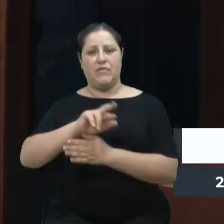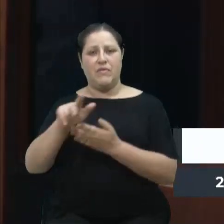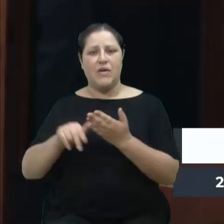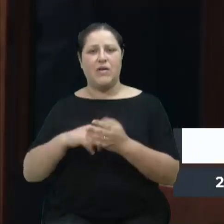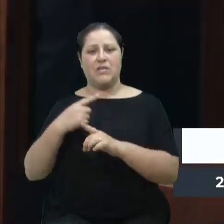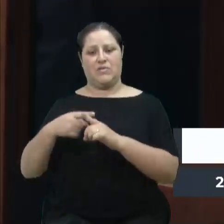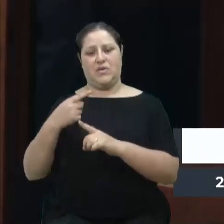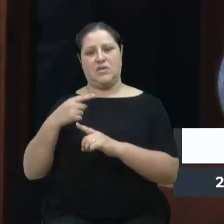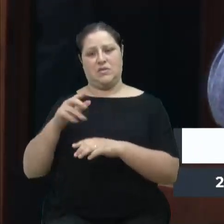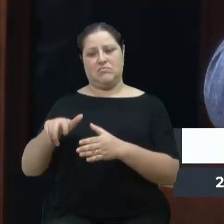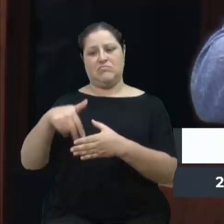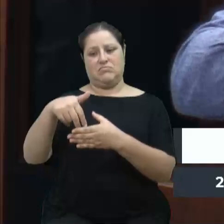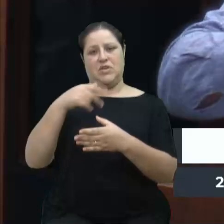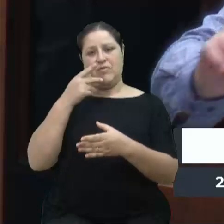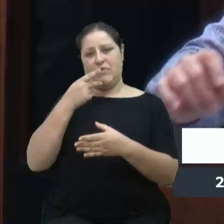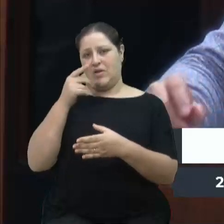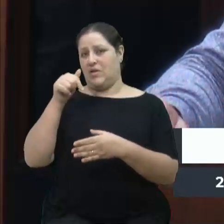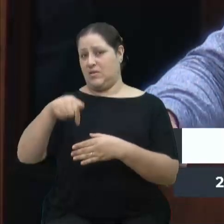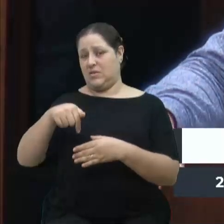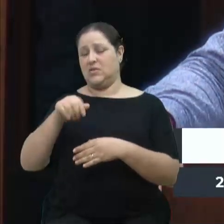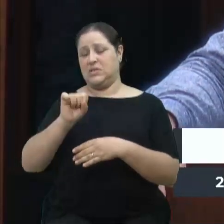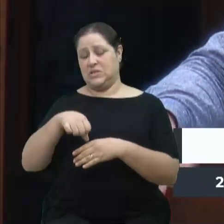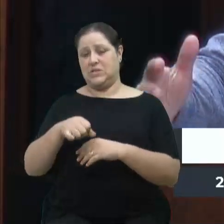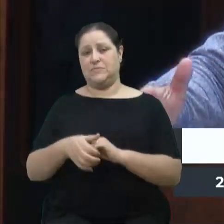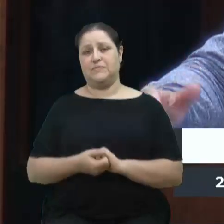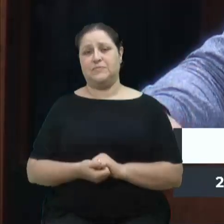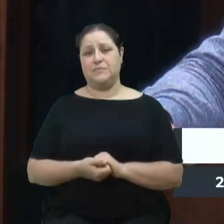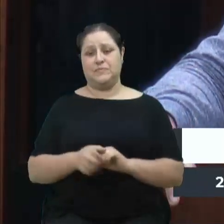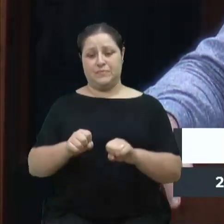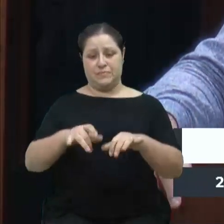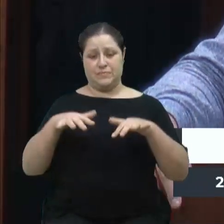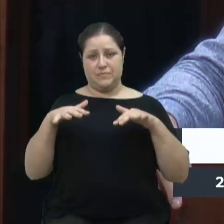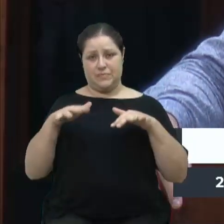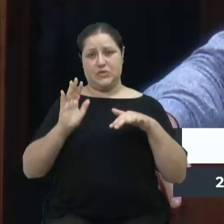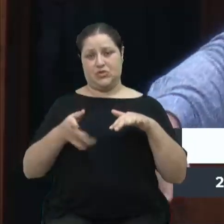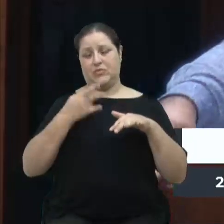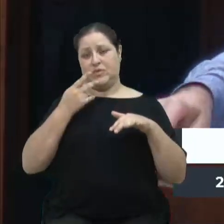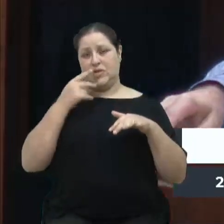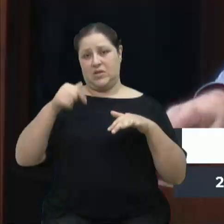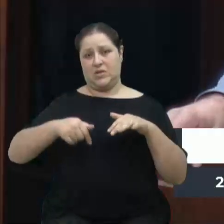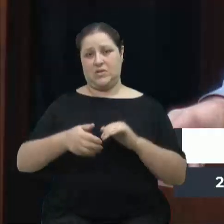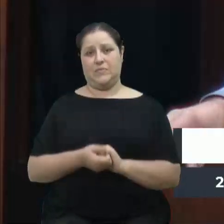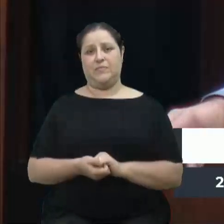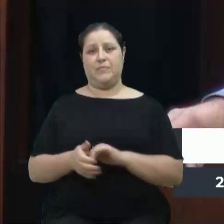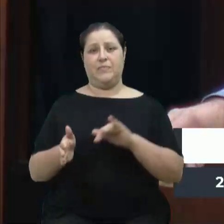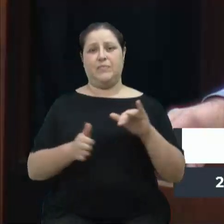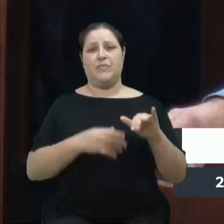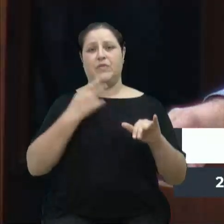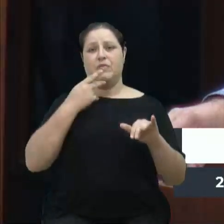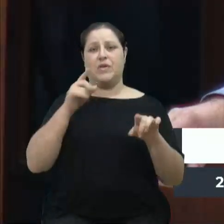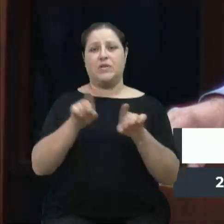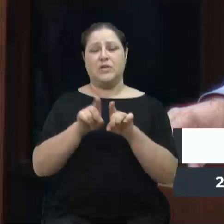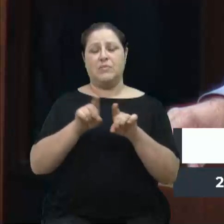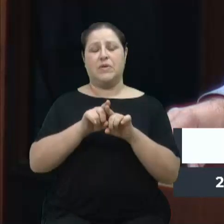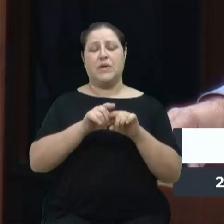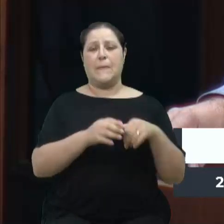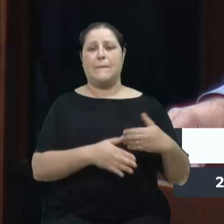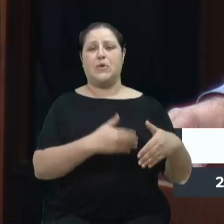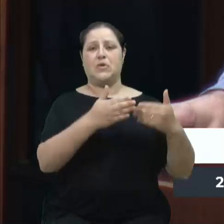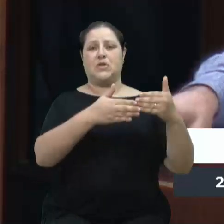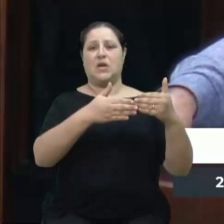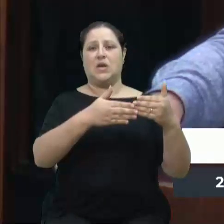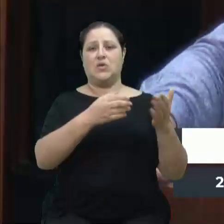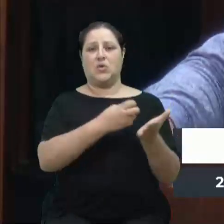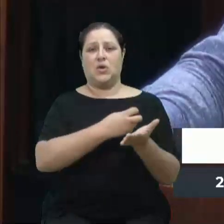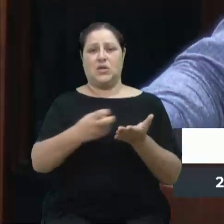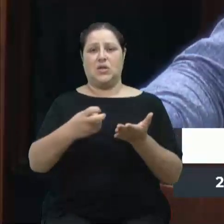plenário. Destaco ainda, já que nós estamos discutindo aqui o processo de cassação de